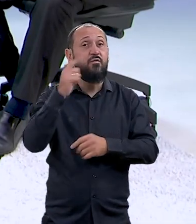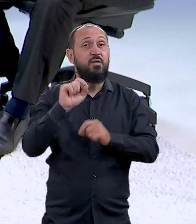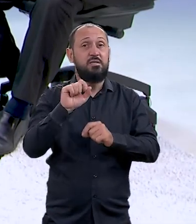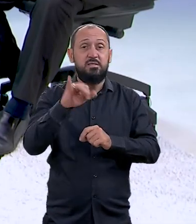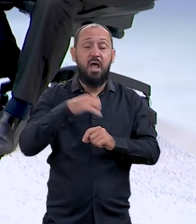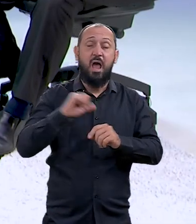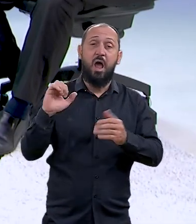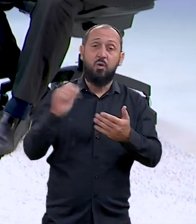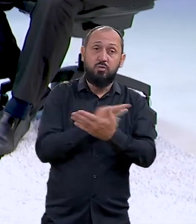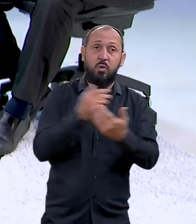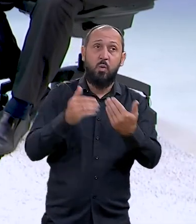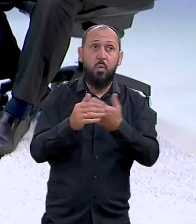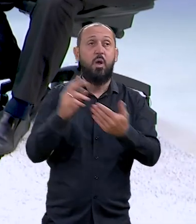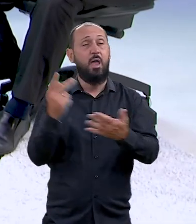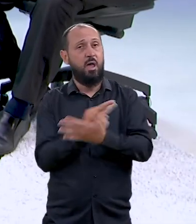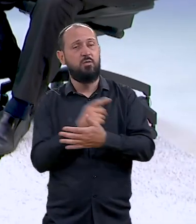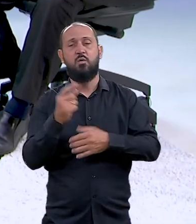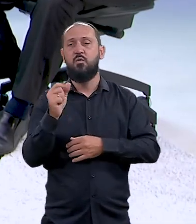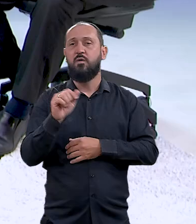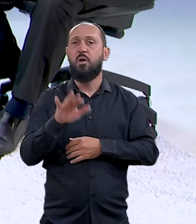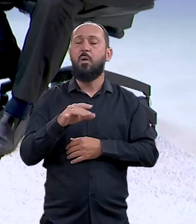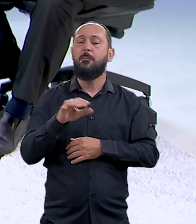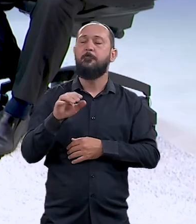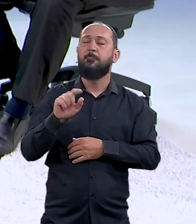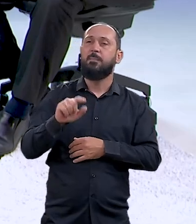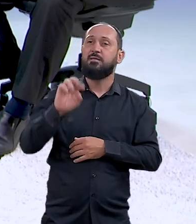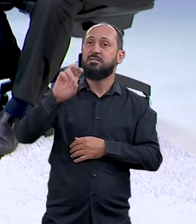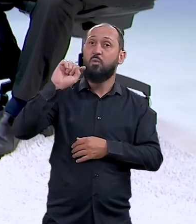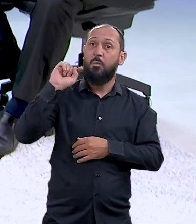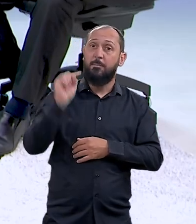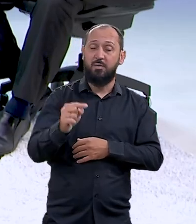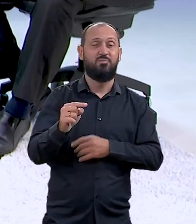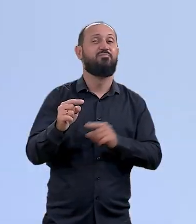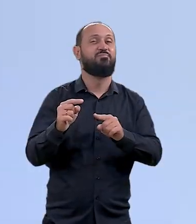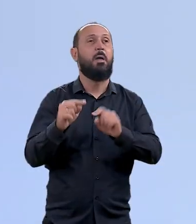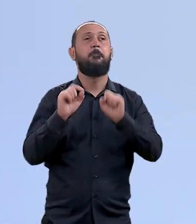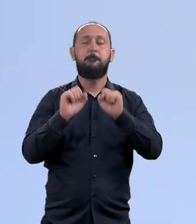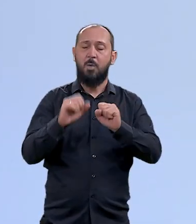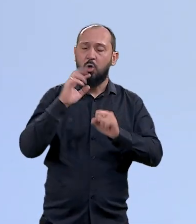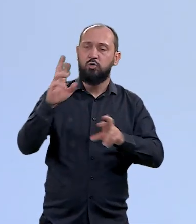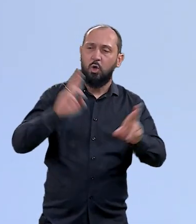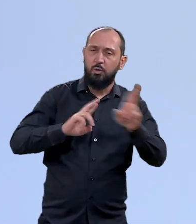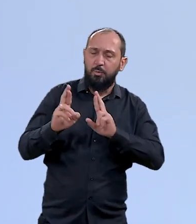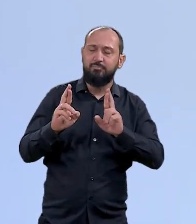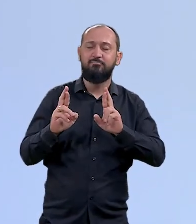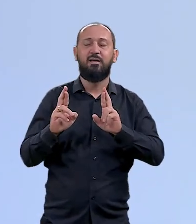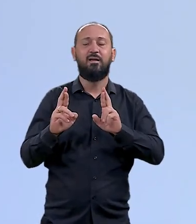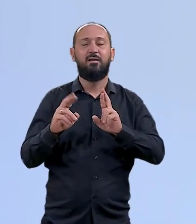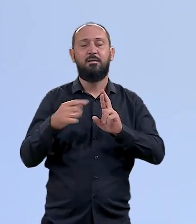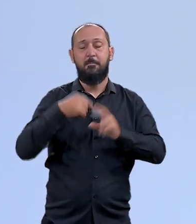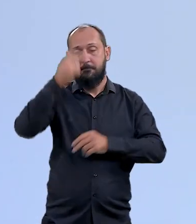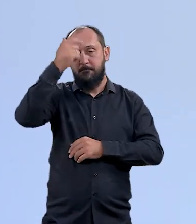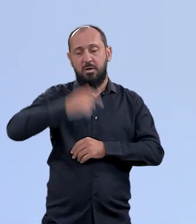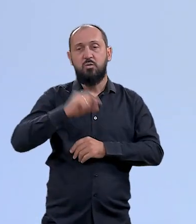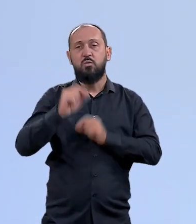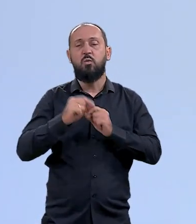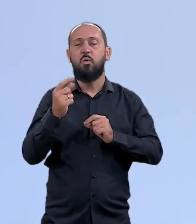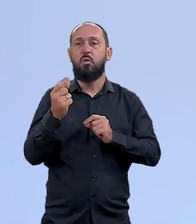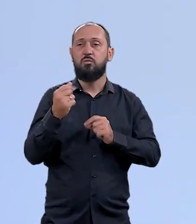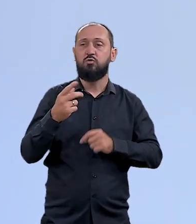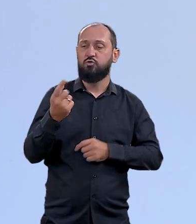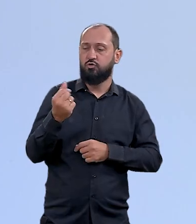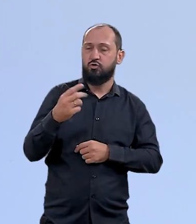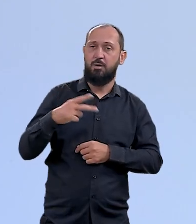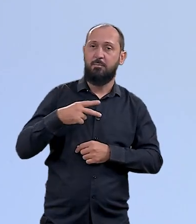poder econômico, abuso do poder político, uso indevido de meio de comunicação social, captação ilícita de sufrágio. São todos os ilícitos que hoje